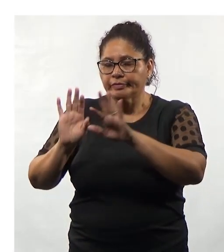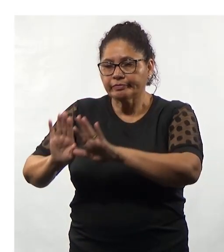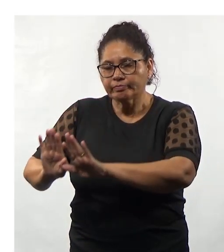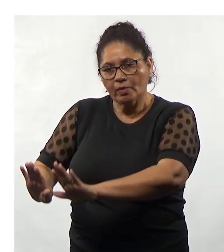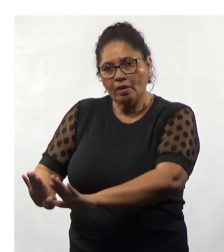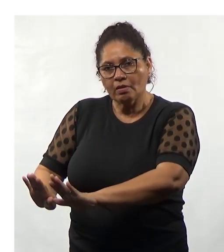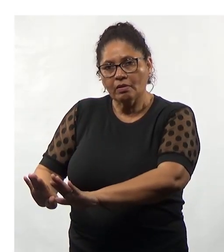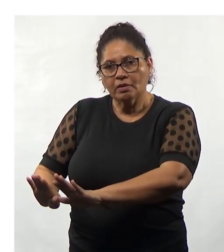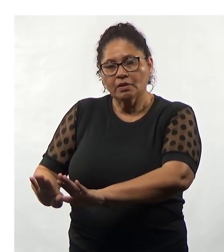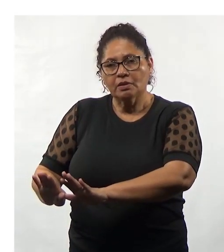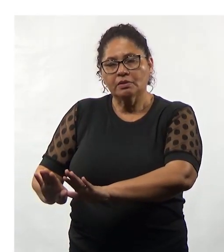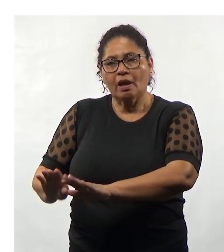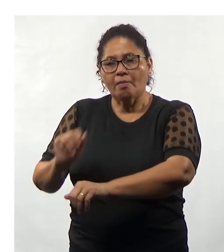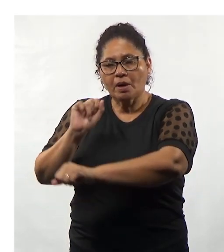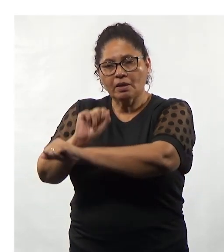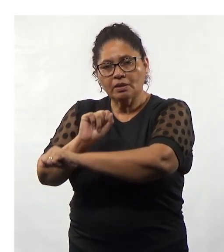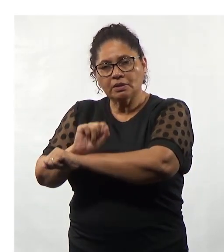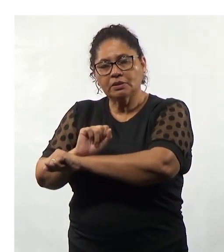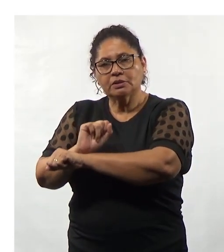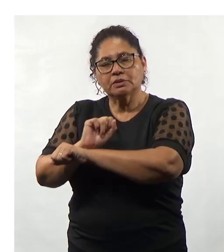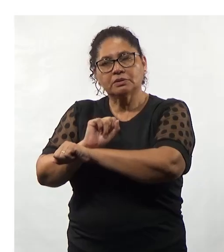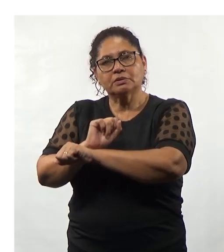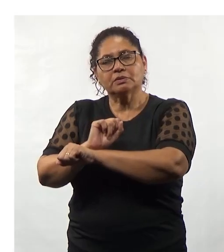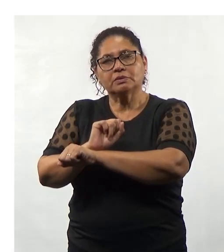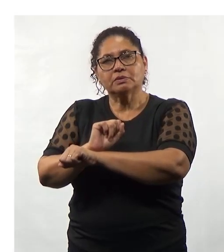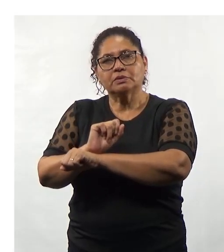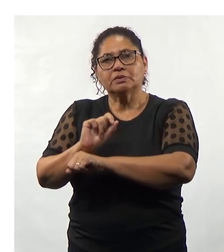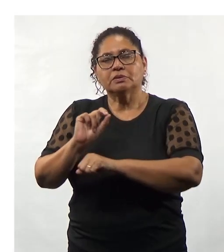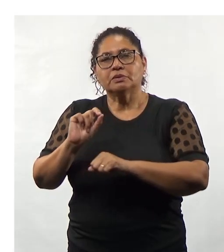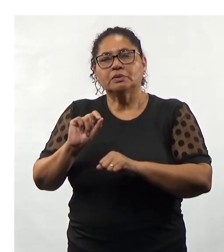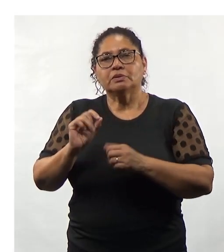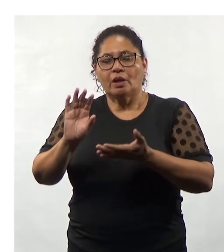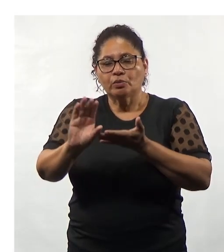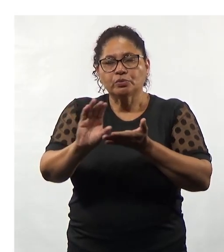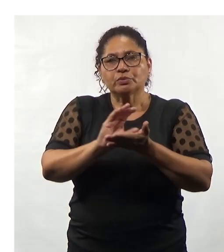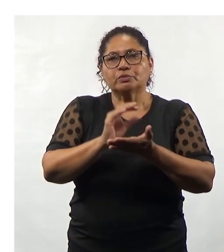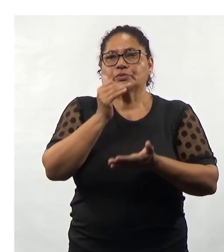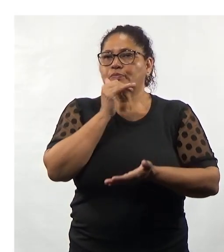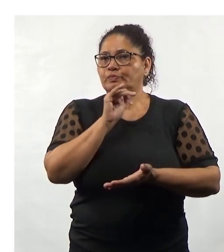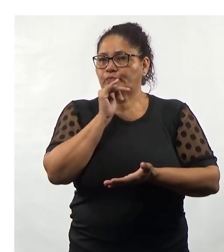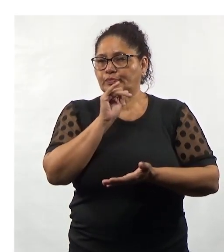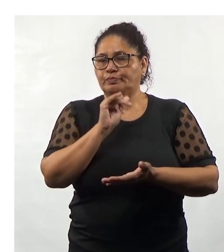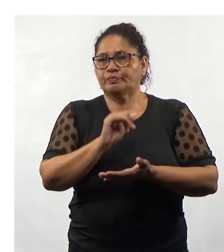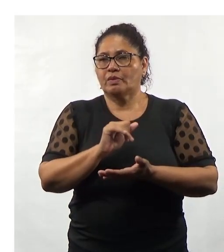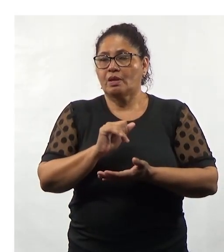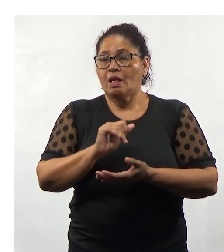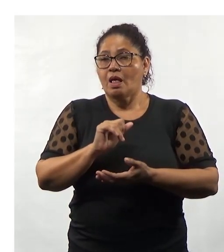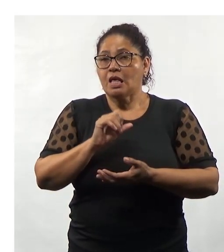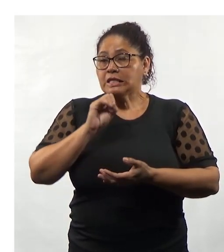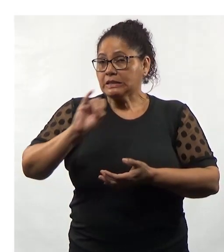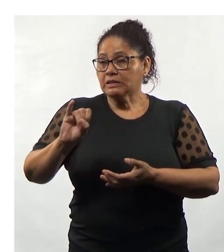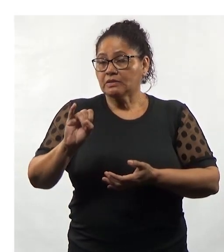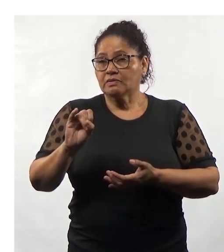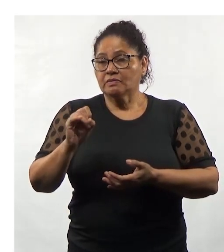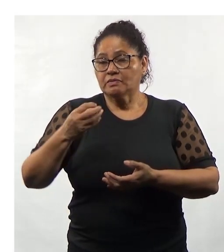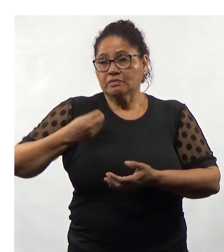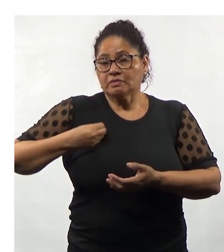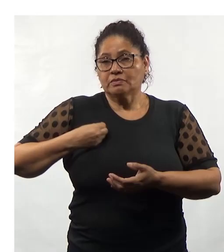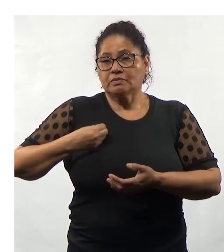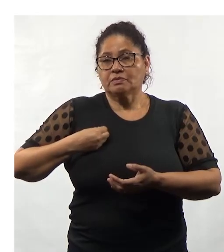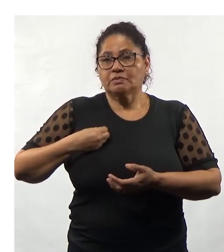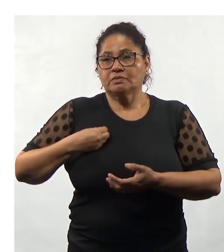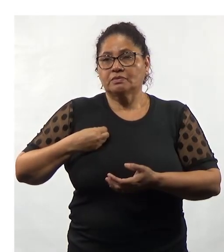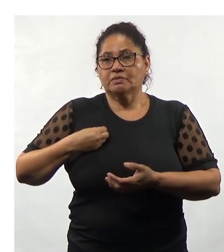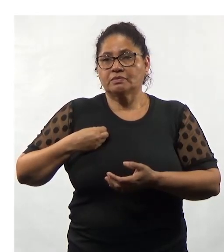no stand-by, esperando, né, orçamento, por exemplo. Se houver, e a nota mínima,